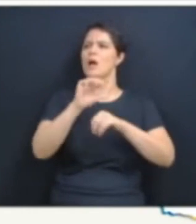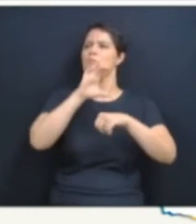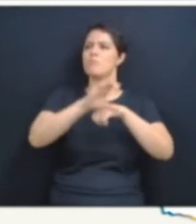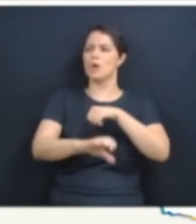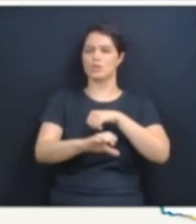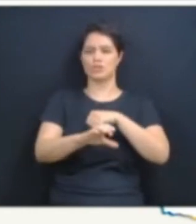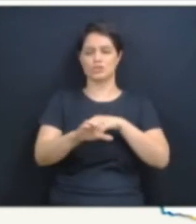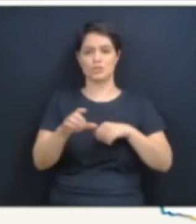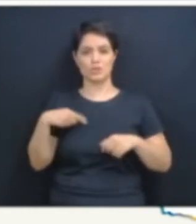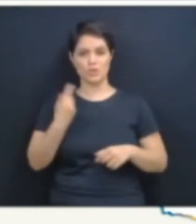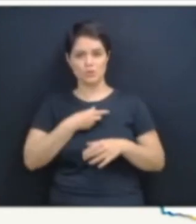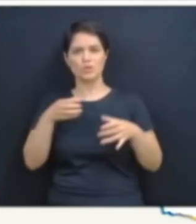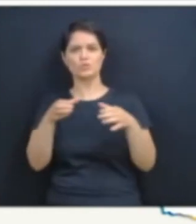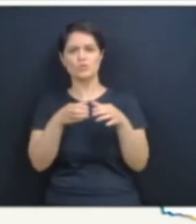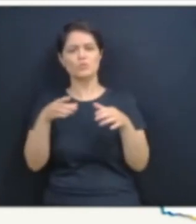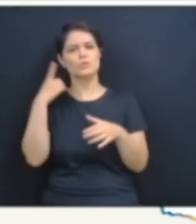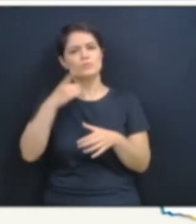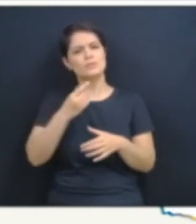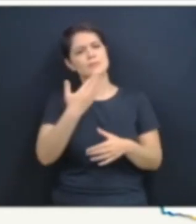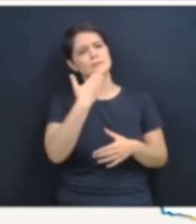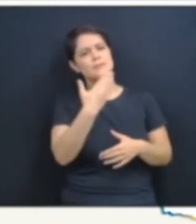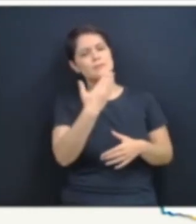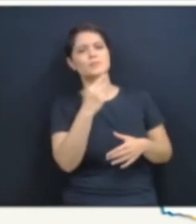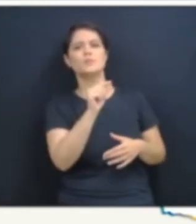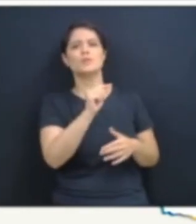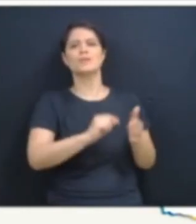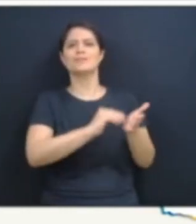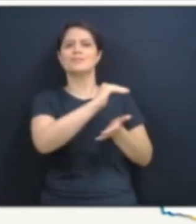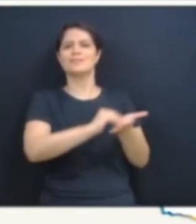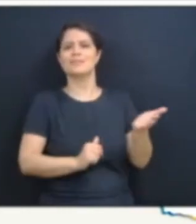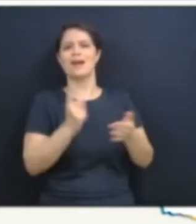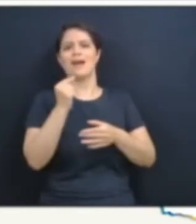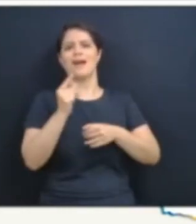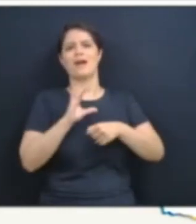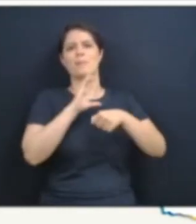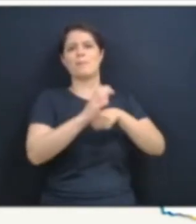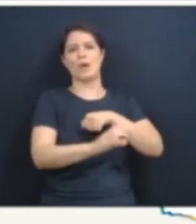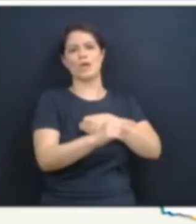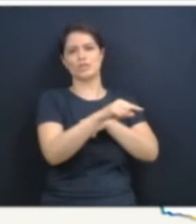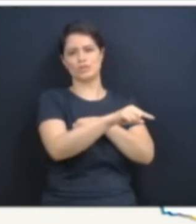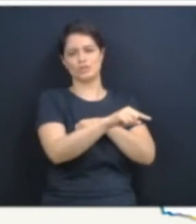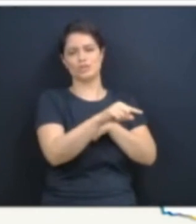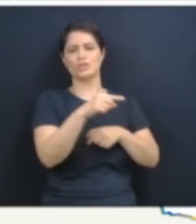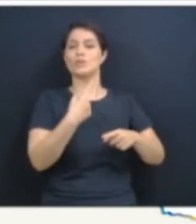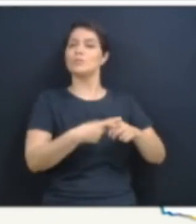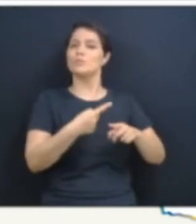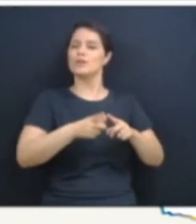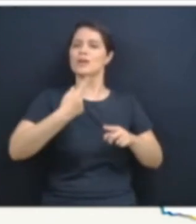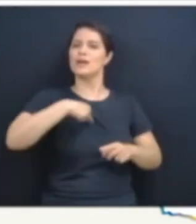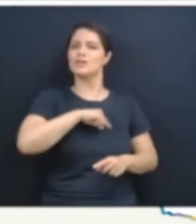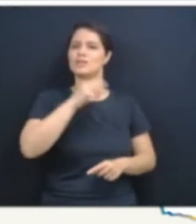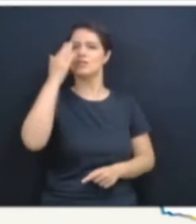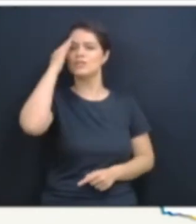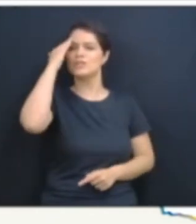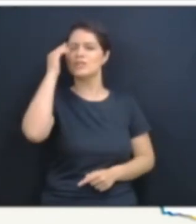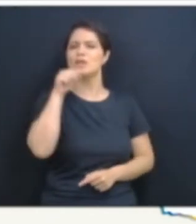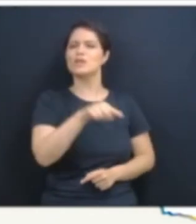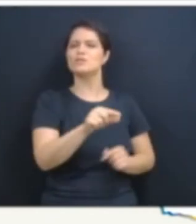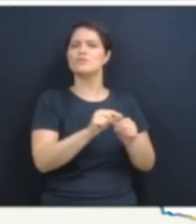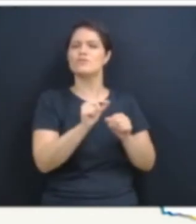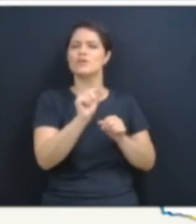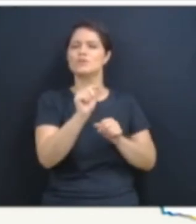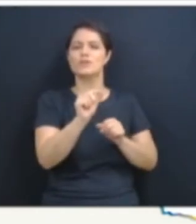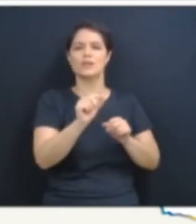parlamentar lutou o que pôde para tirar o tal do aporte financeiro. Porque nós entendíamos que ele diminui a concorrência